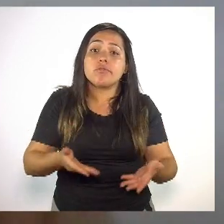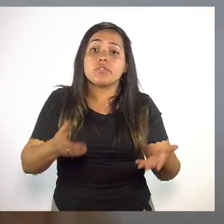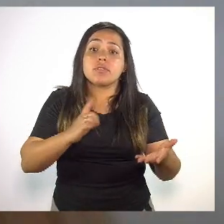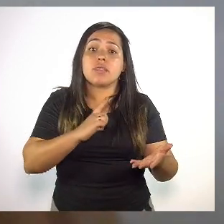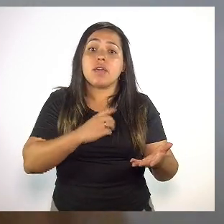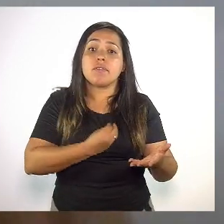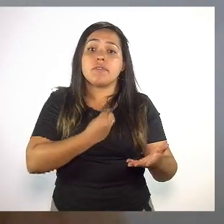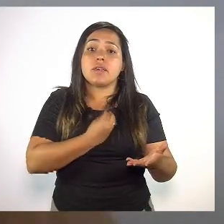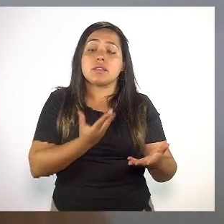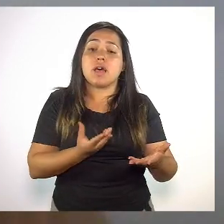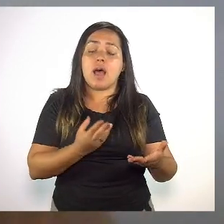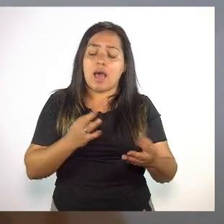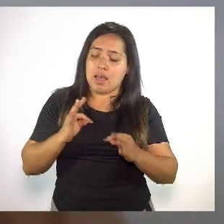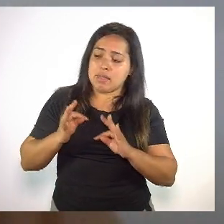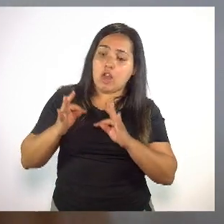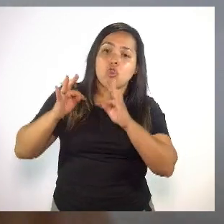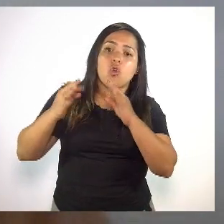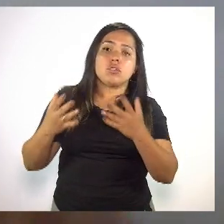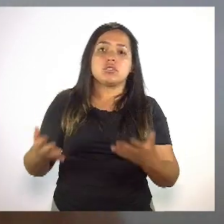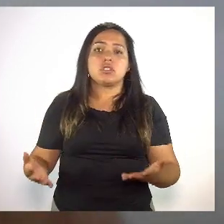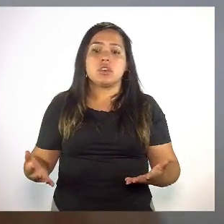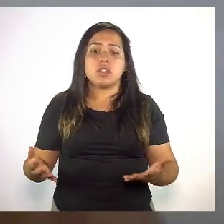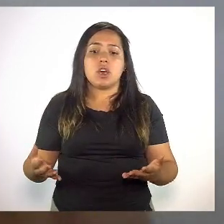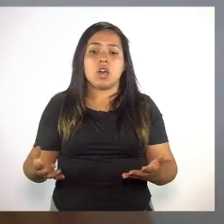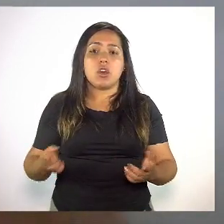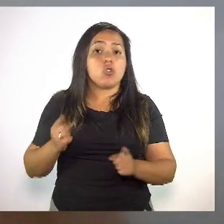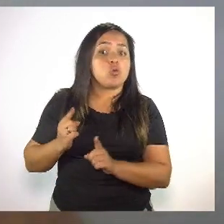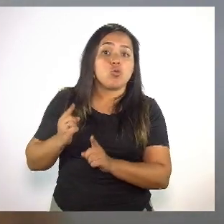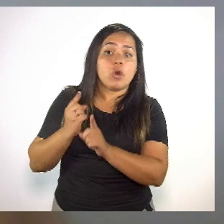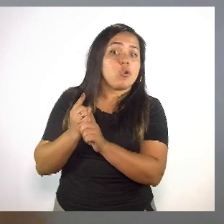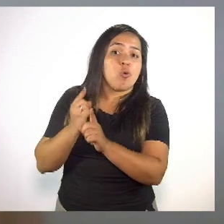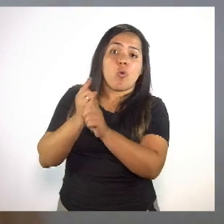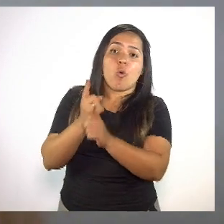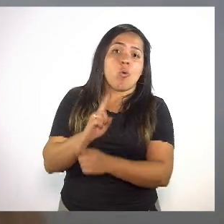quer dizer, eu não estou encontrando